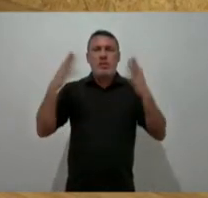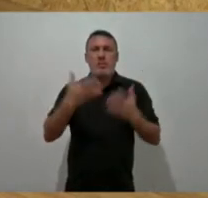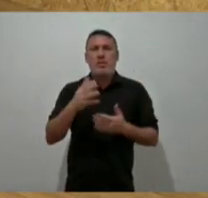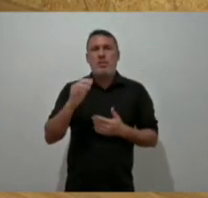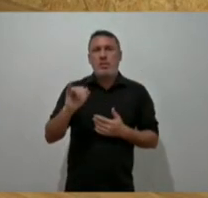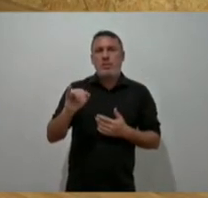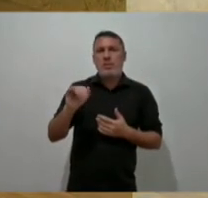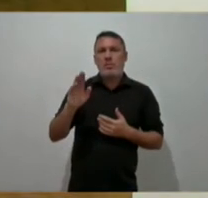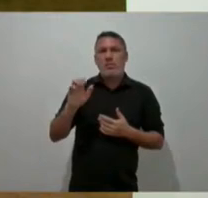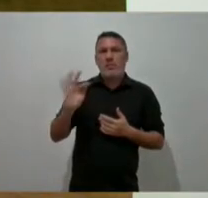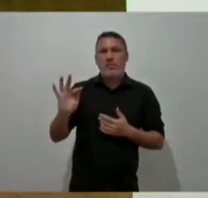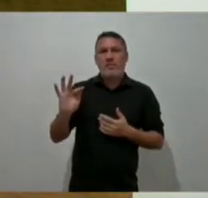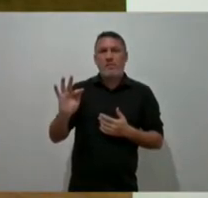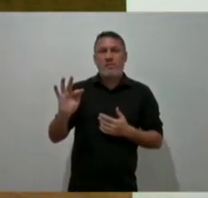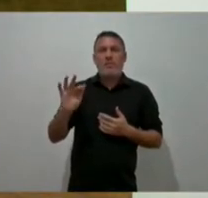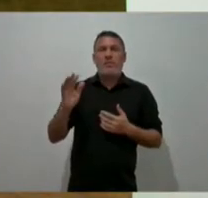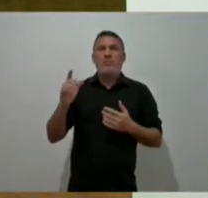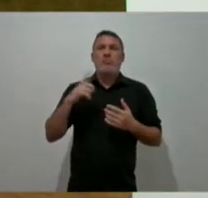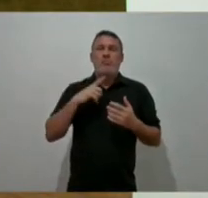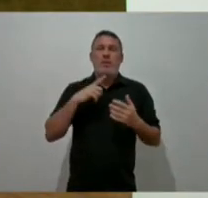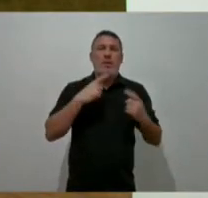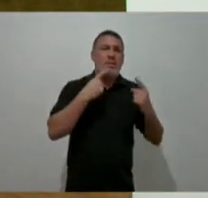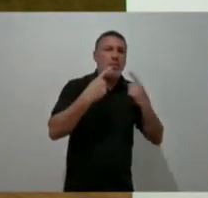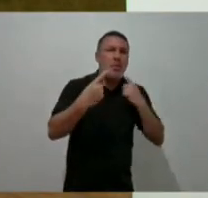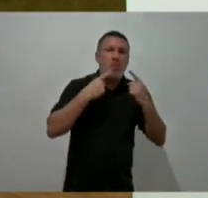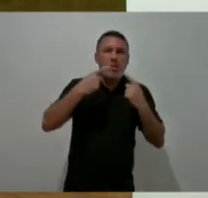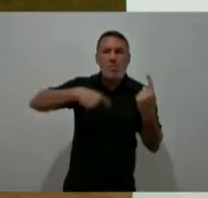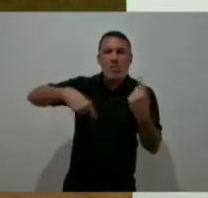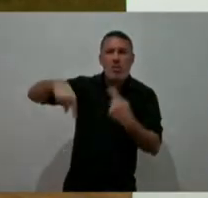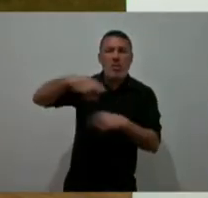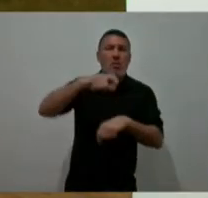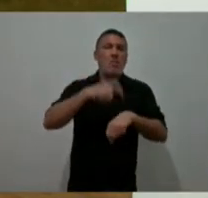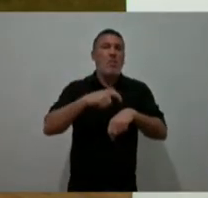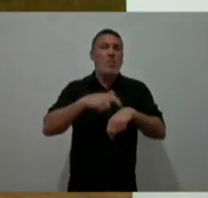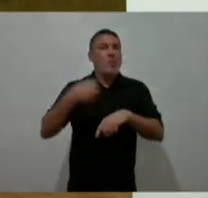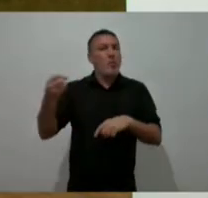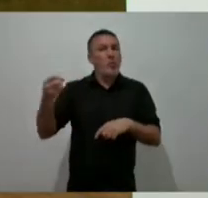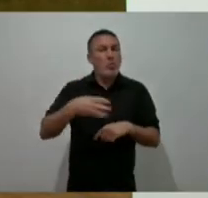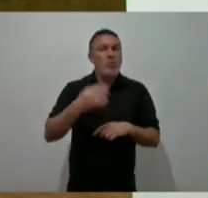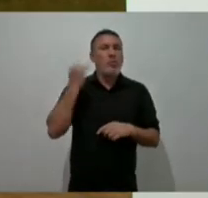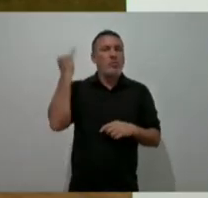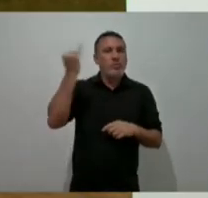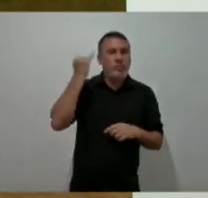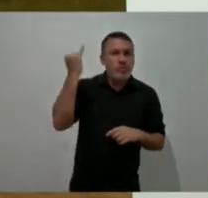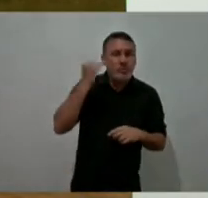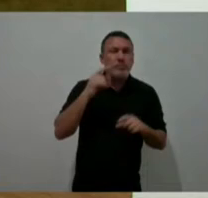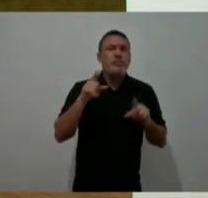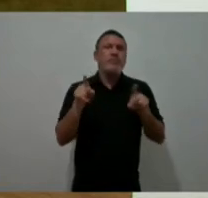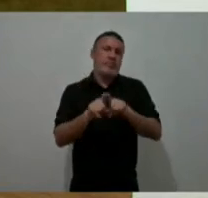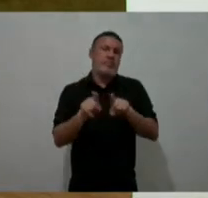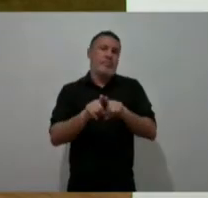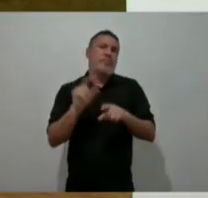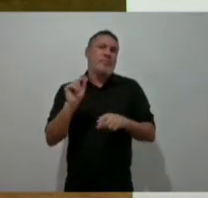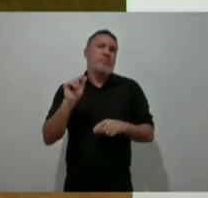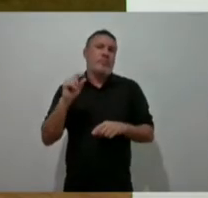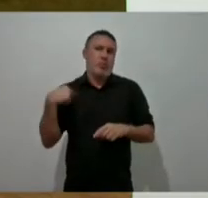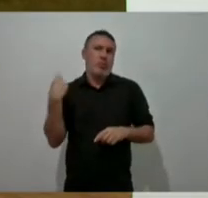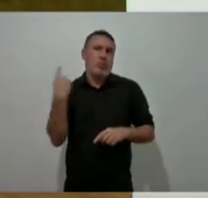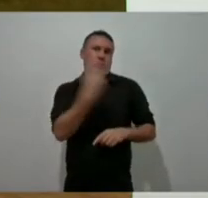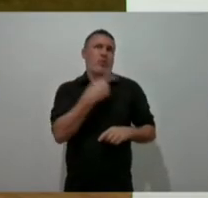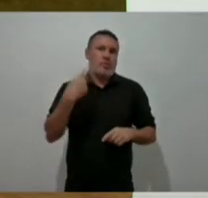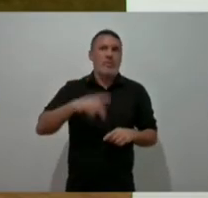um debate atual, importante, né, para nós brasileiros, nós